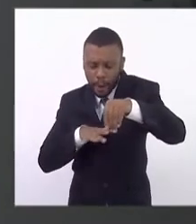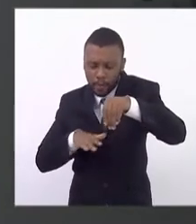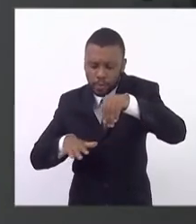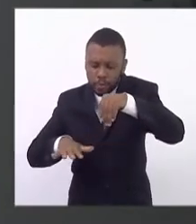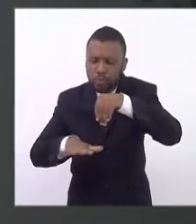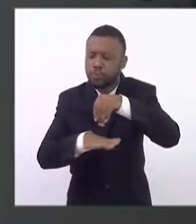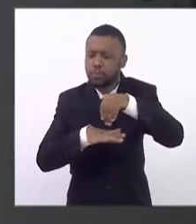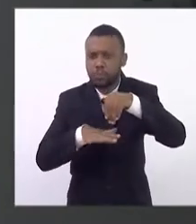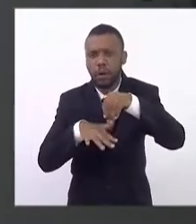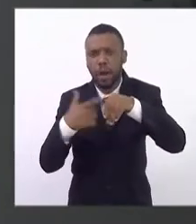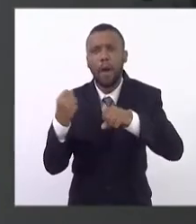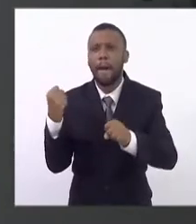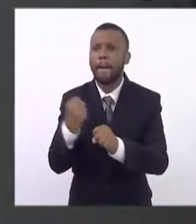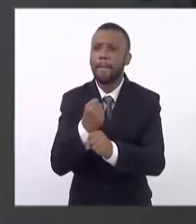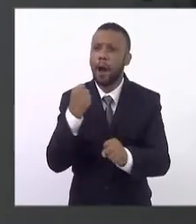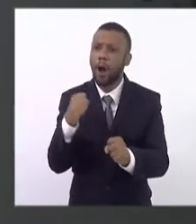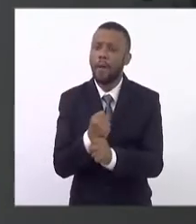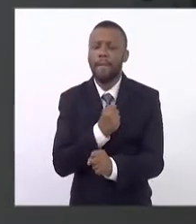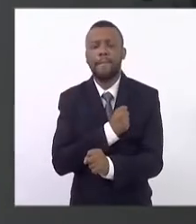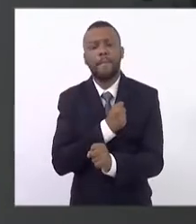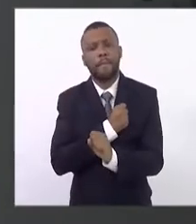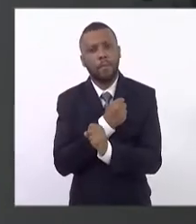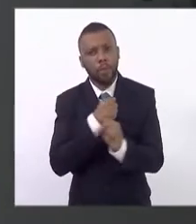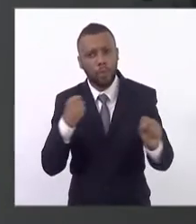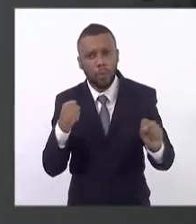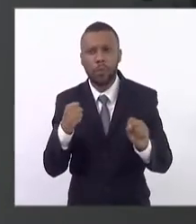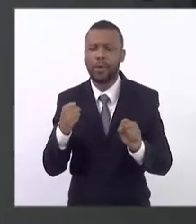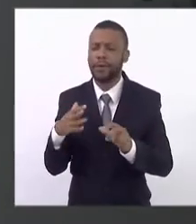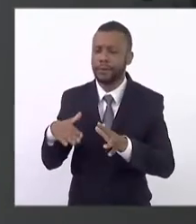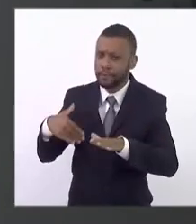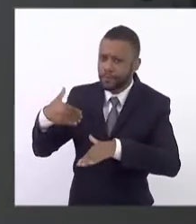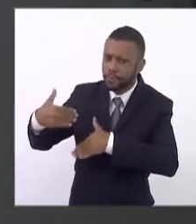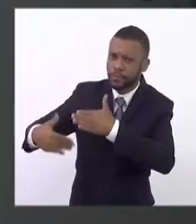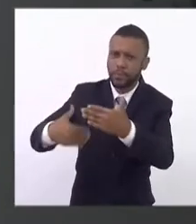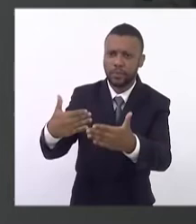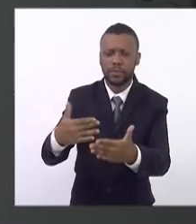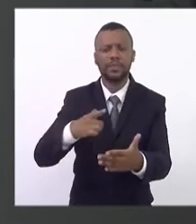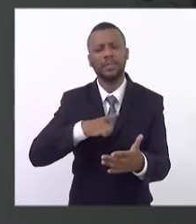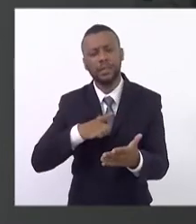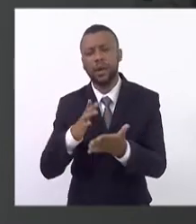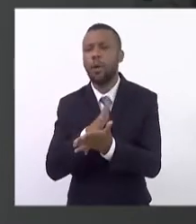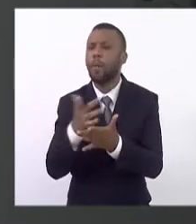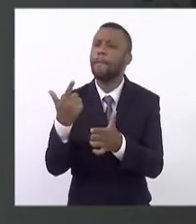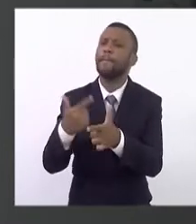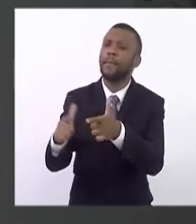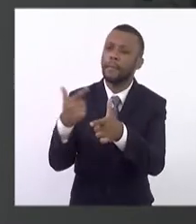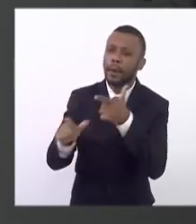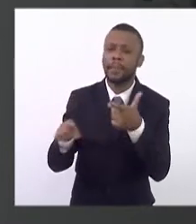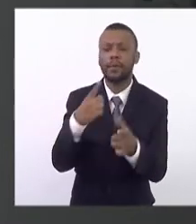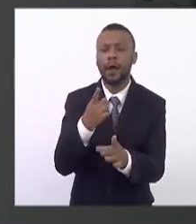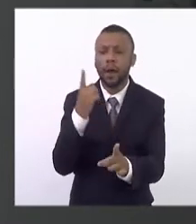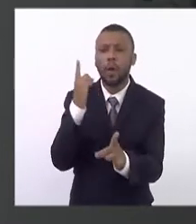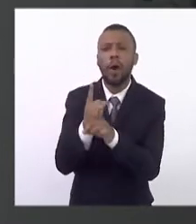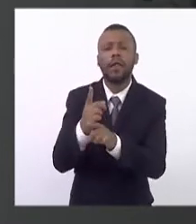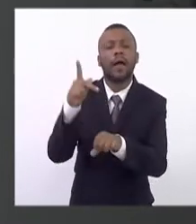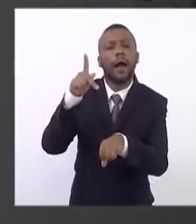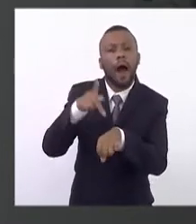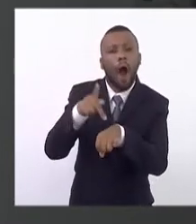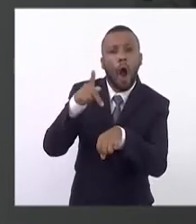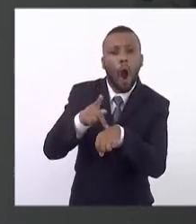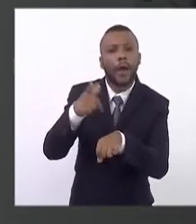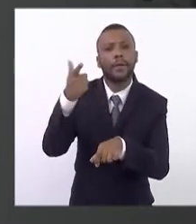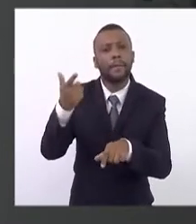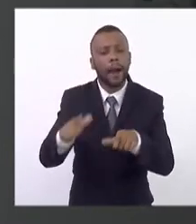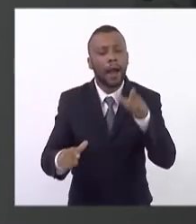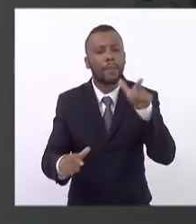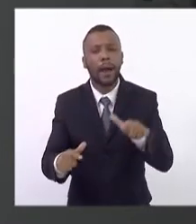E é uma obra que está performando, a gente tem sempre os problemas, a gente encontra mais rocha do que devia,